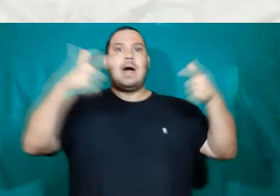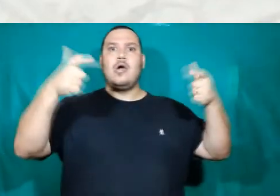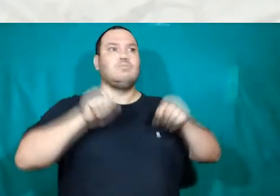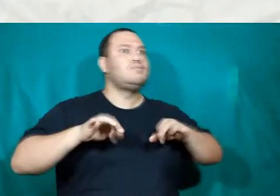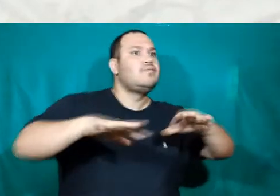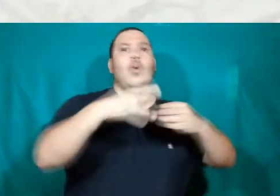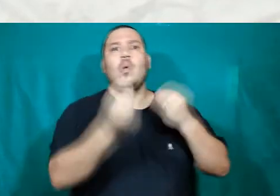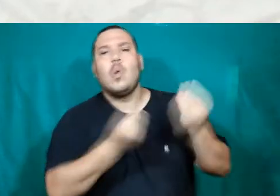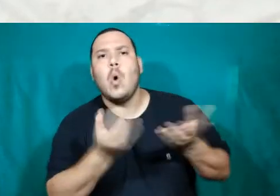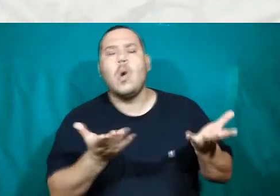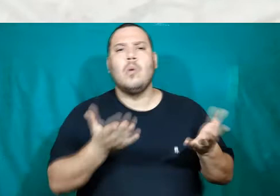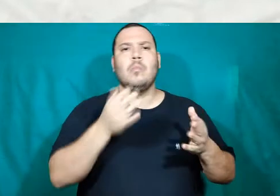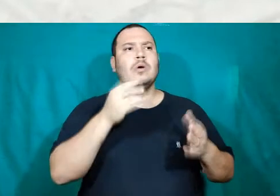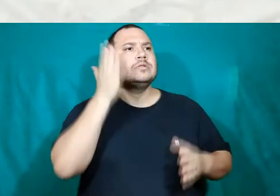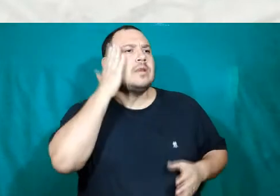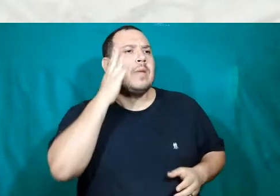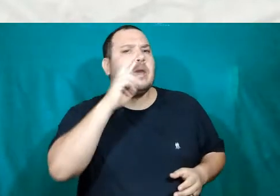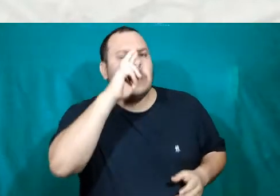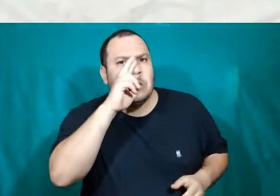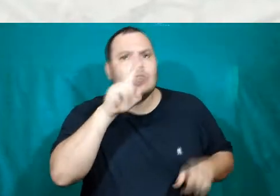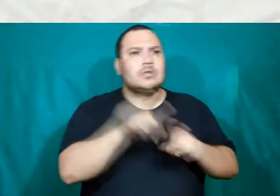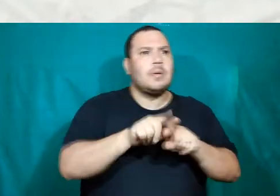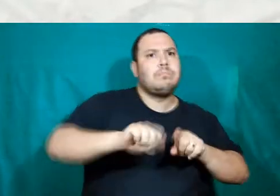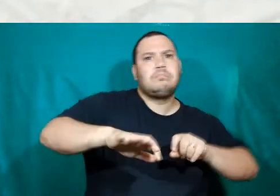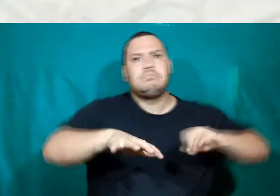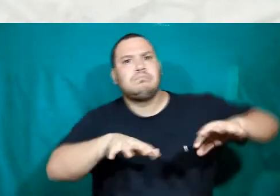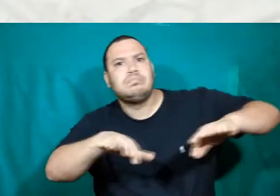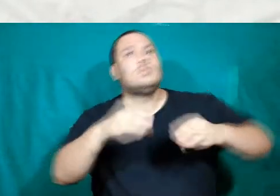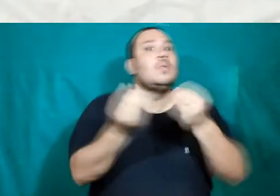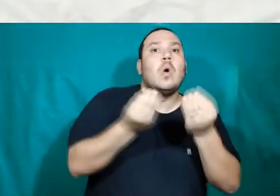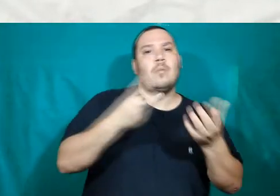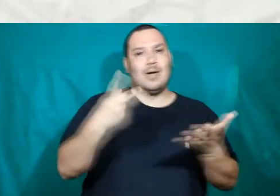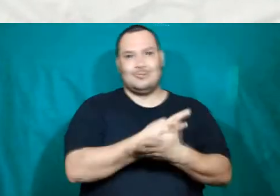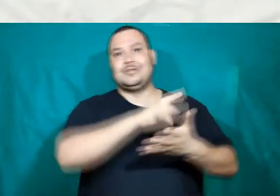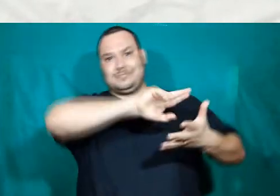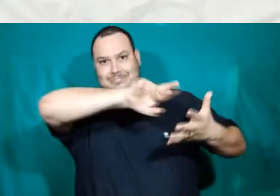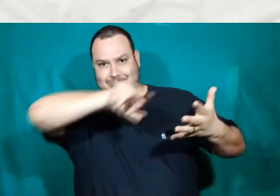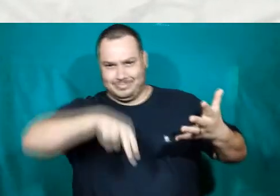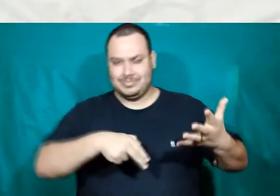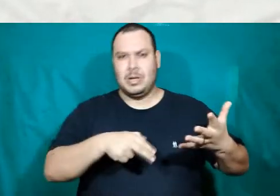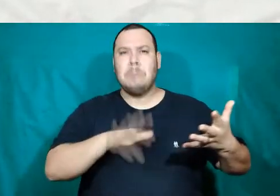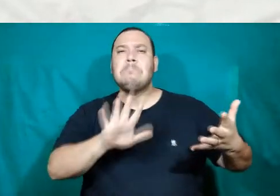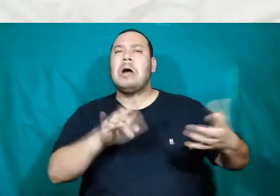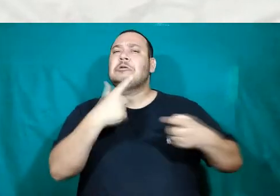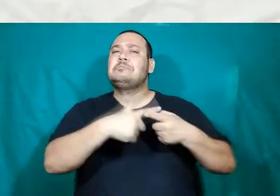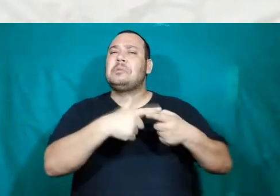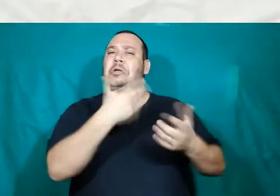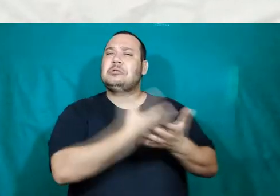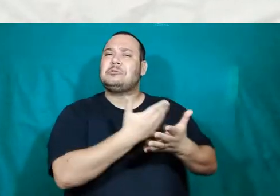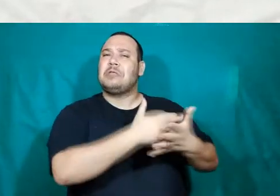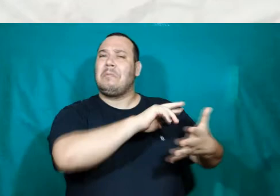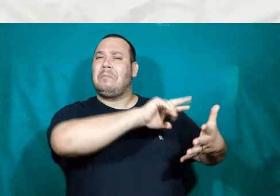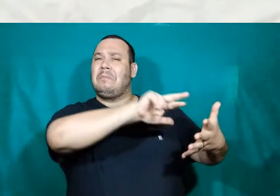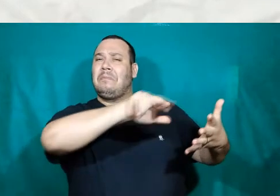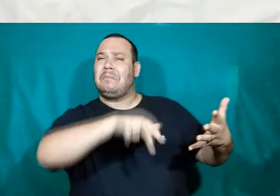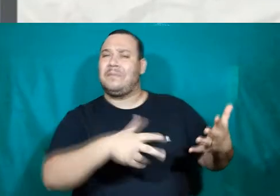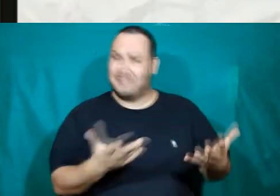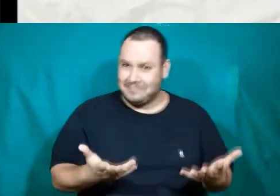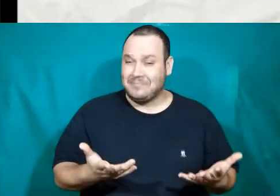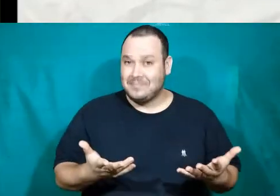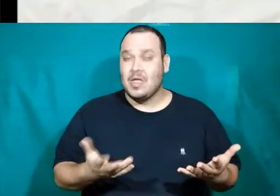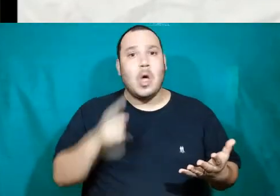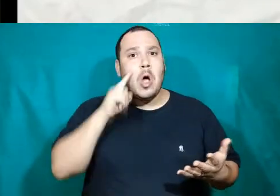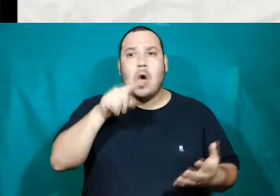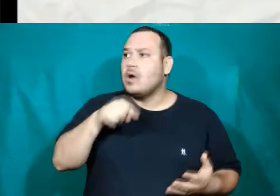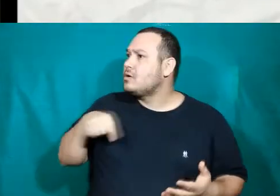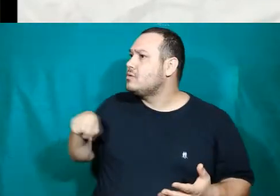distribuição, etiologias e outros aspectos. E para que estudar tudo isso? Bem, basta olhar ao seu redor. Se lembra dos conceitos que